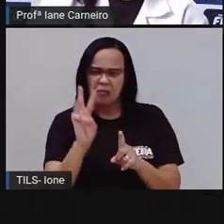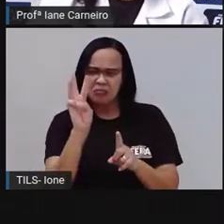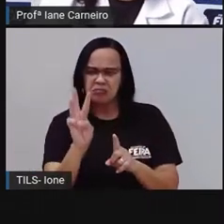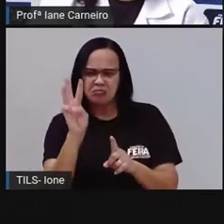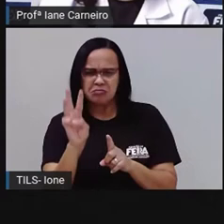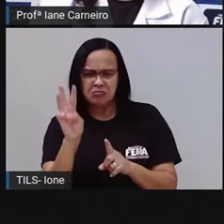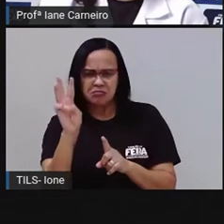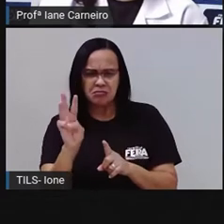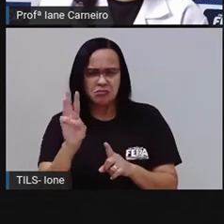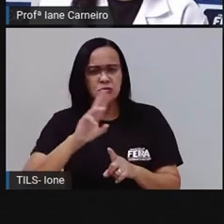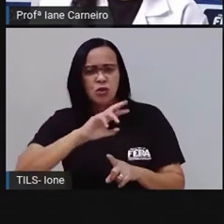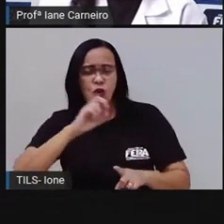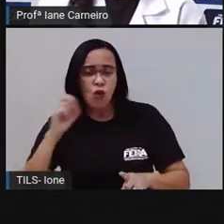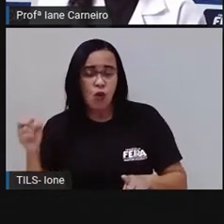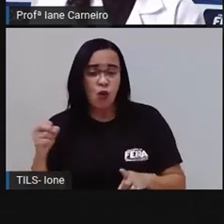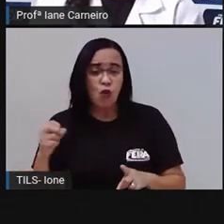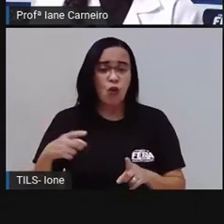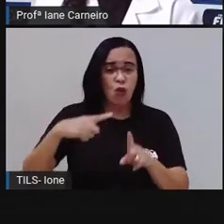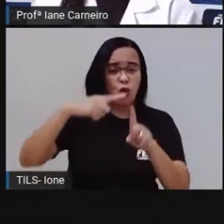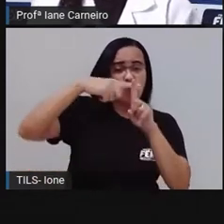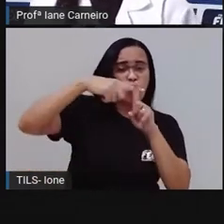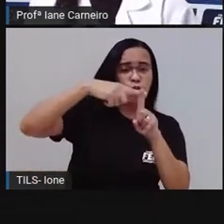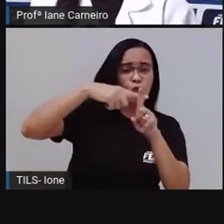uma cruz? Cruz